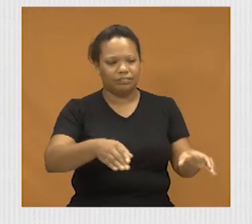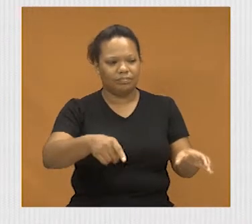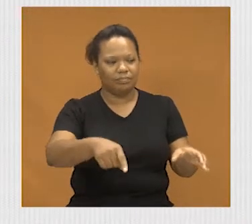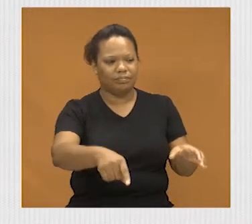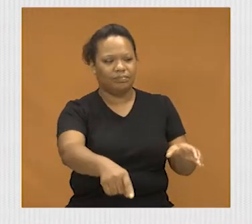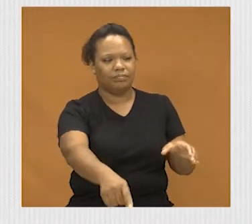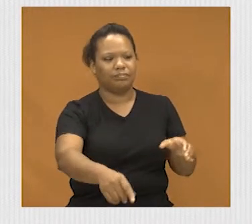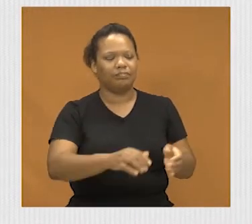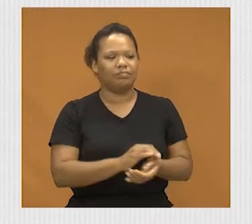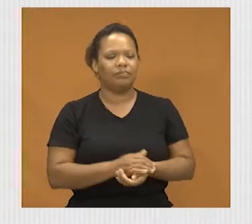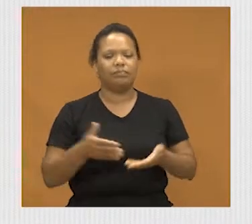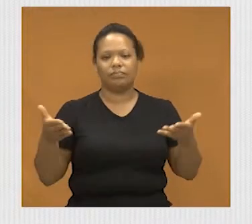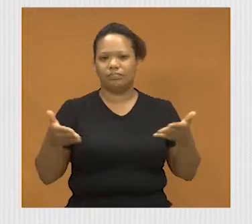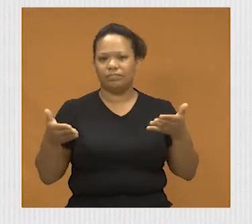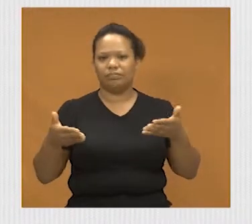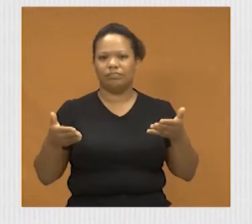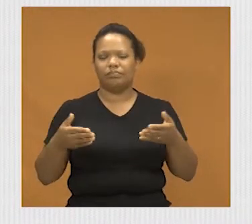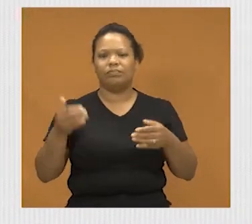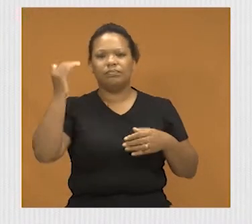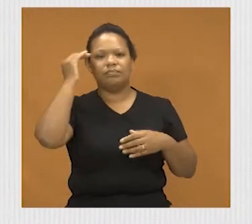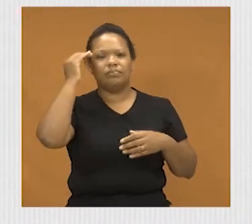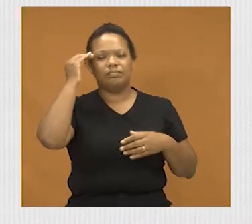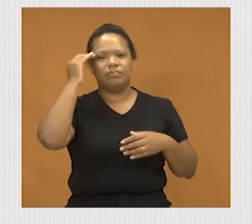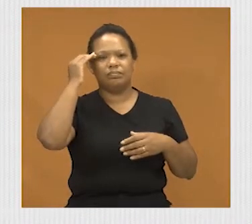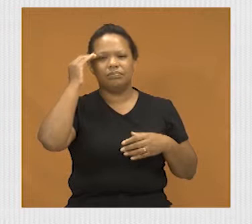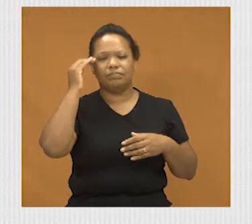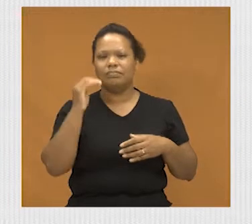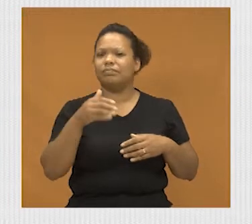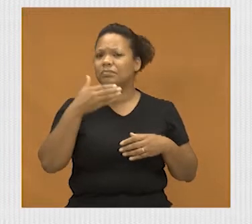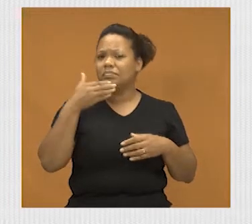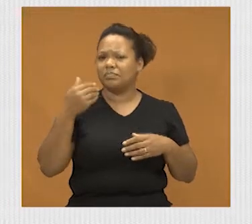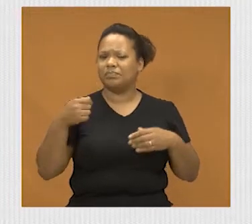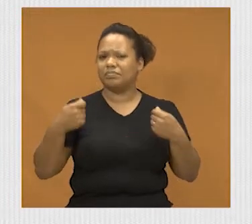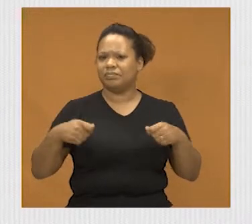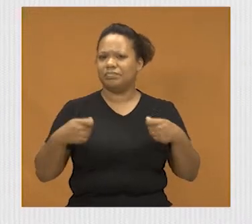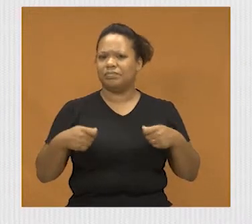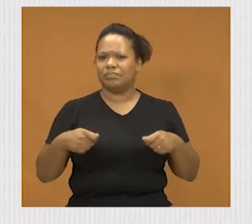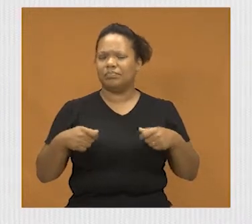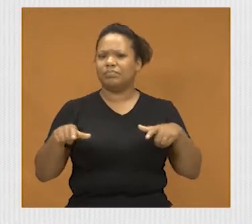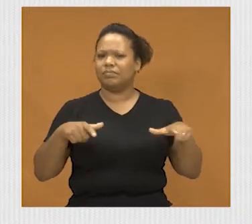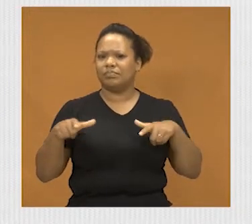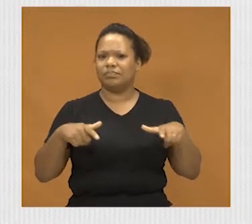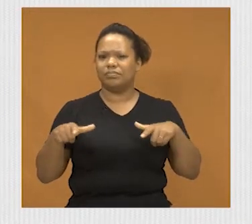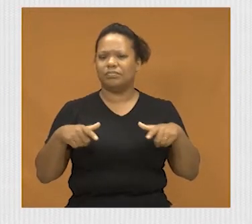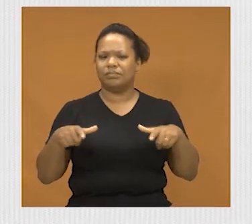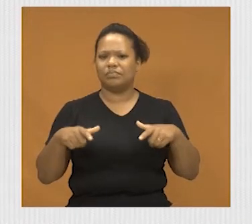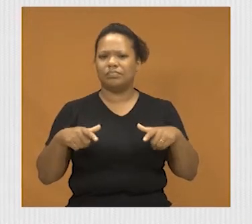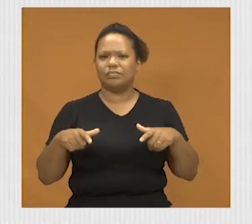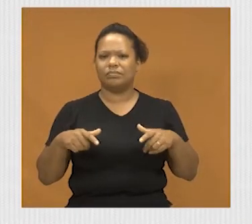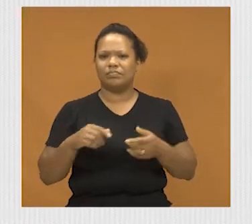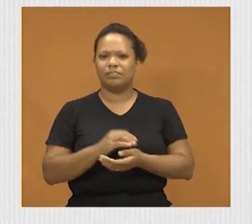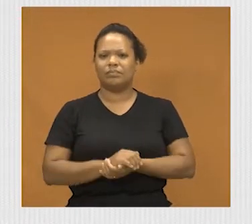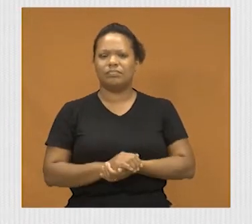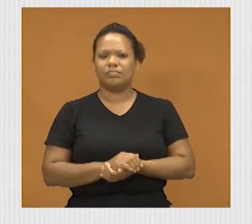Atualmente, foi feita essa tentativa, mas ainda precisa ser melhorado esse trabalho para que a solução